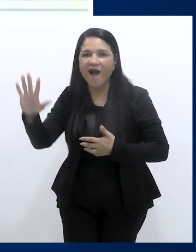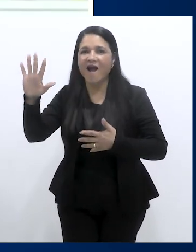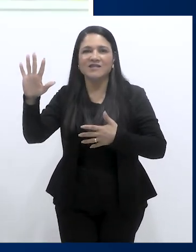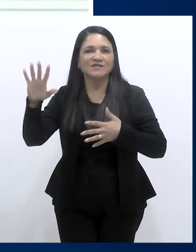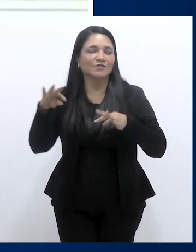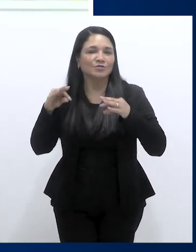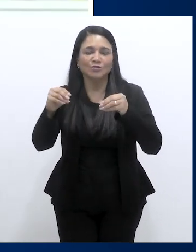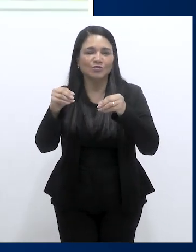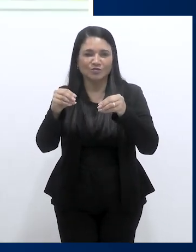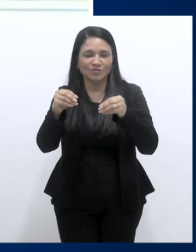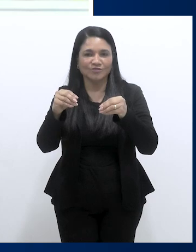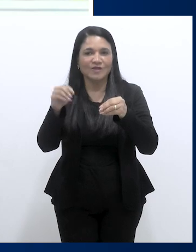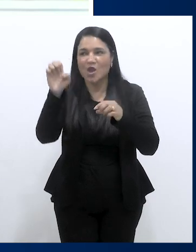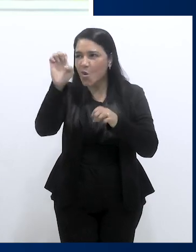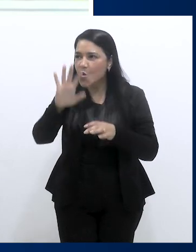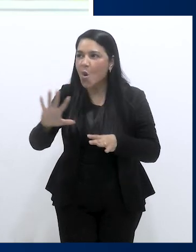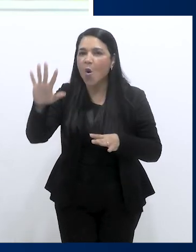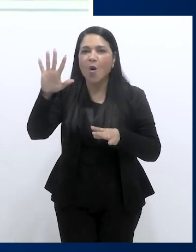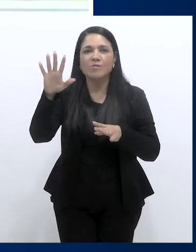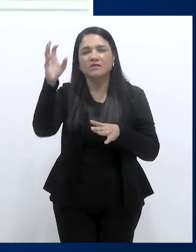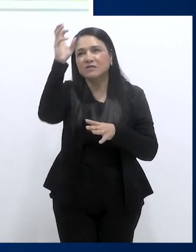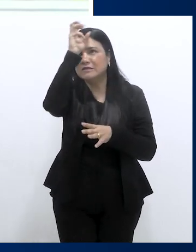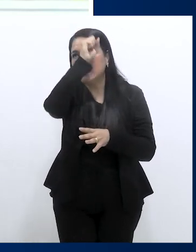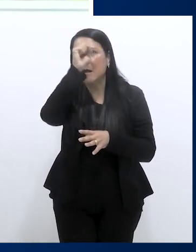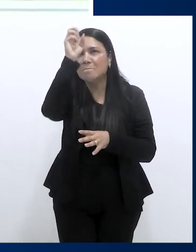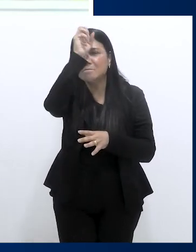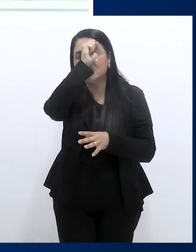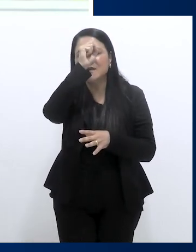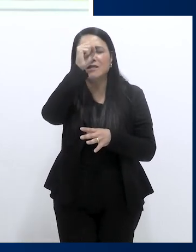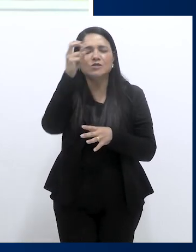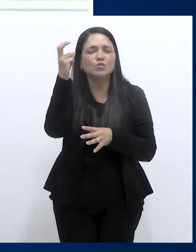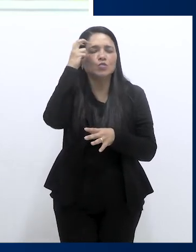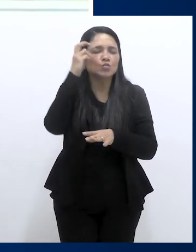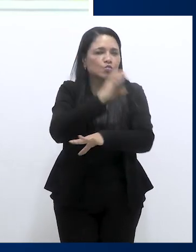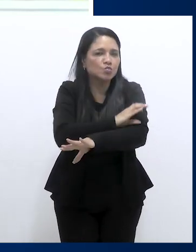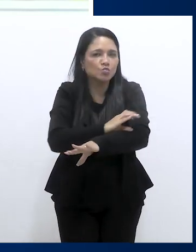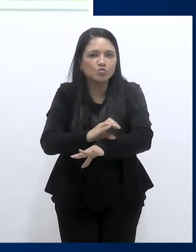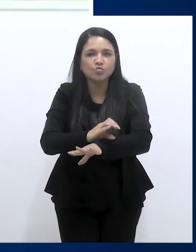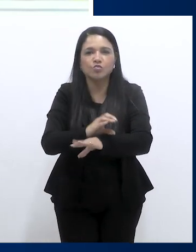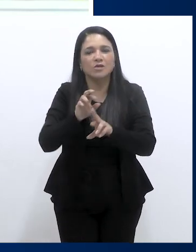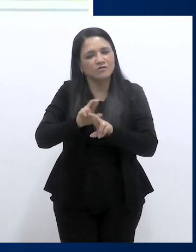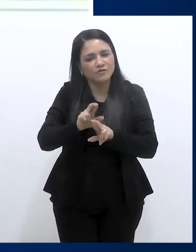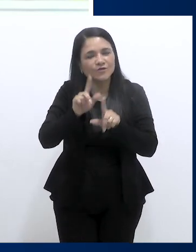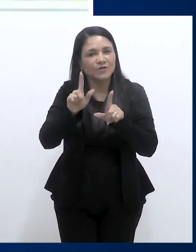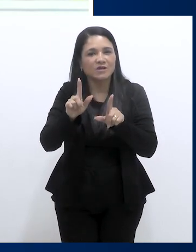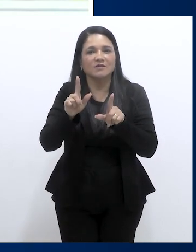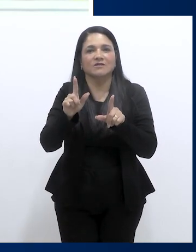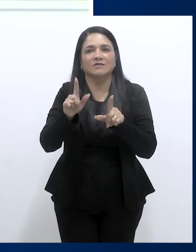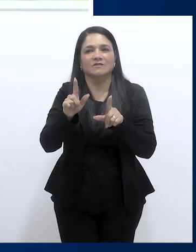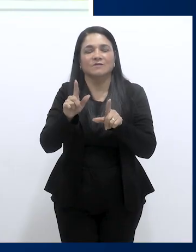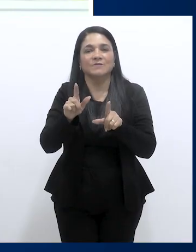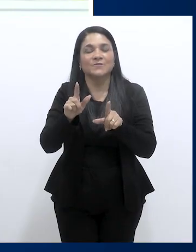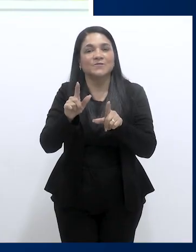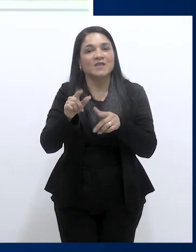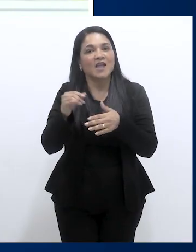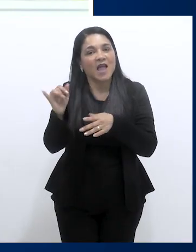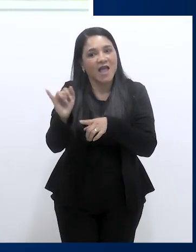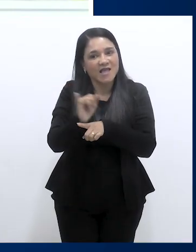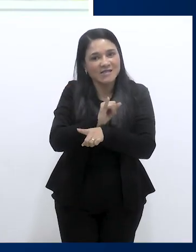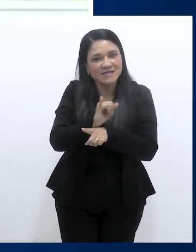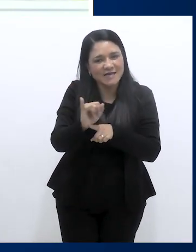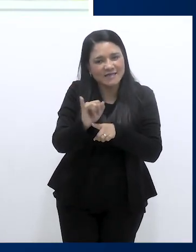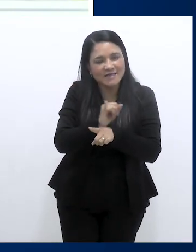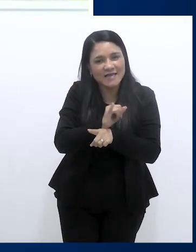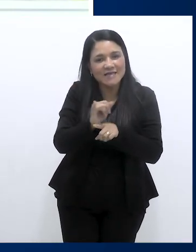livros. Então, a gente vai aprendendo com isso, outras culturas, e aí,